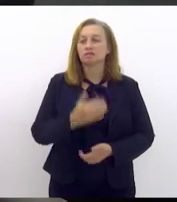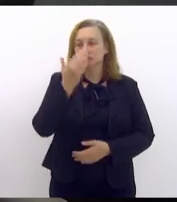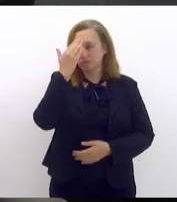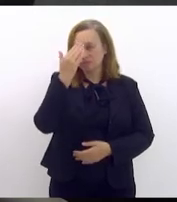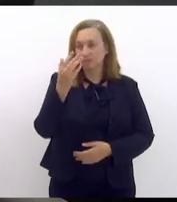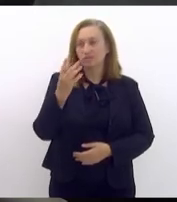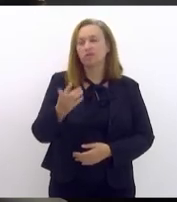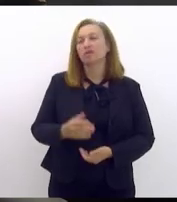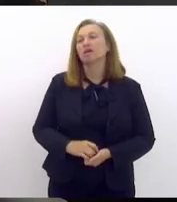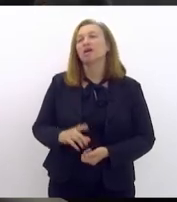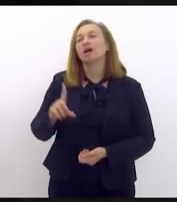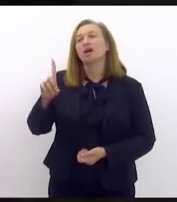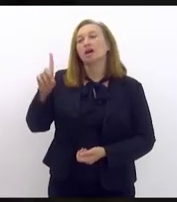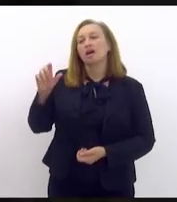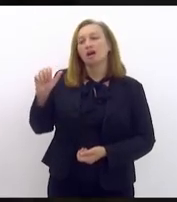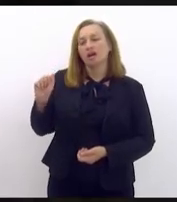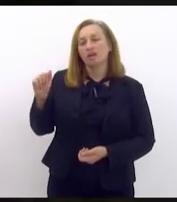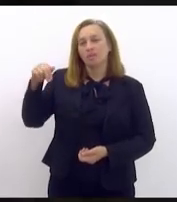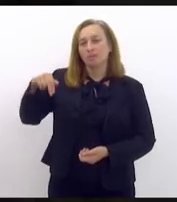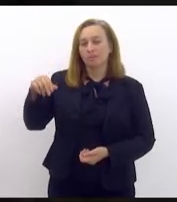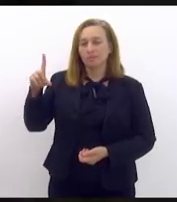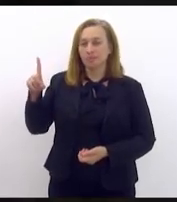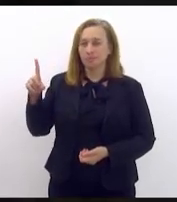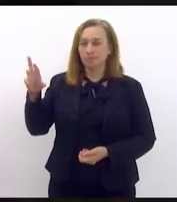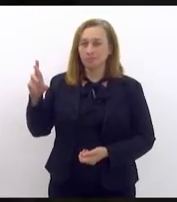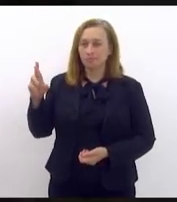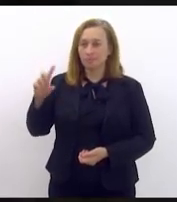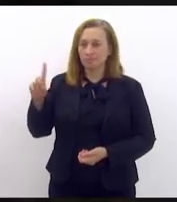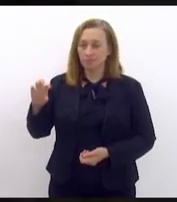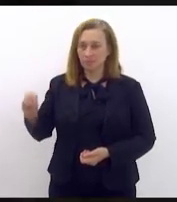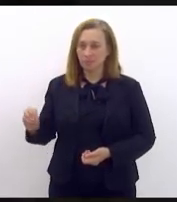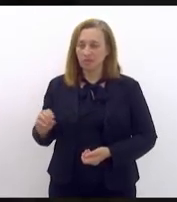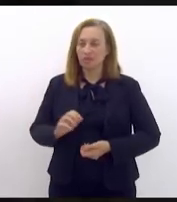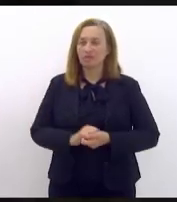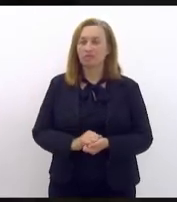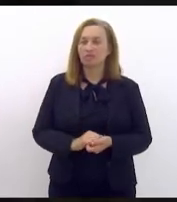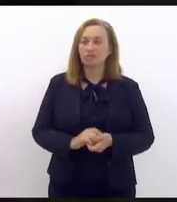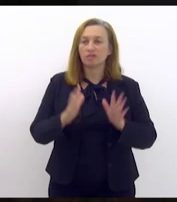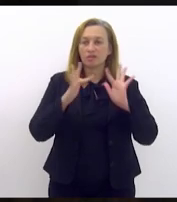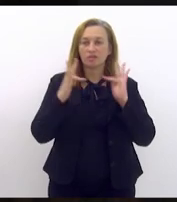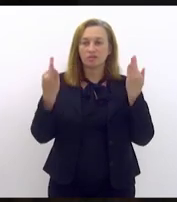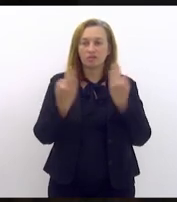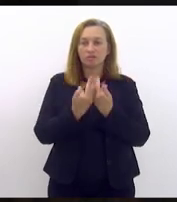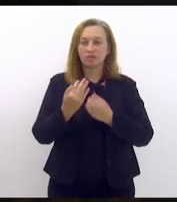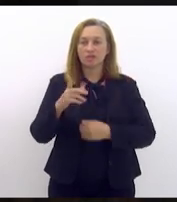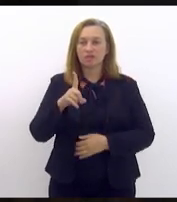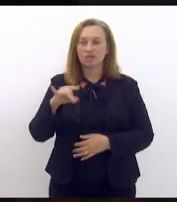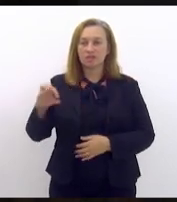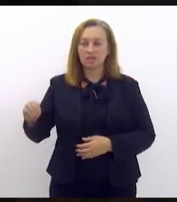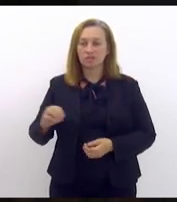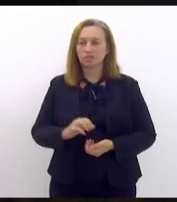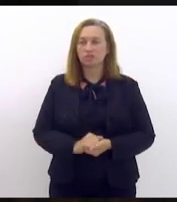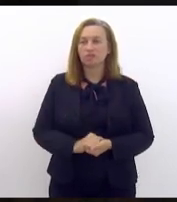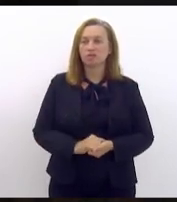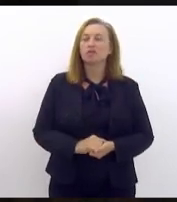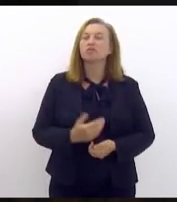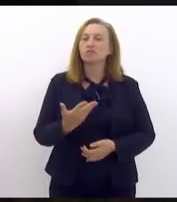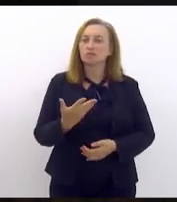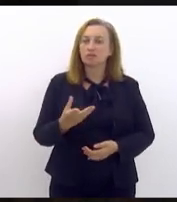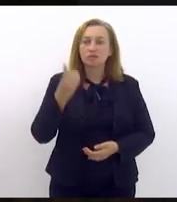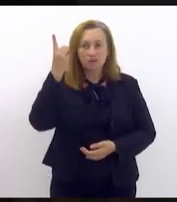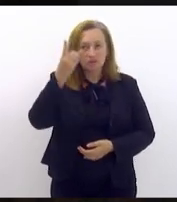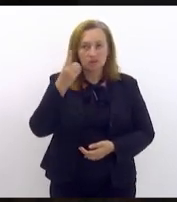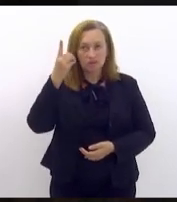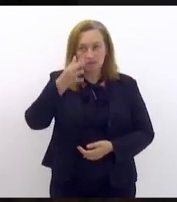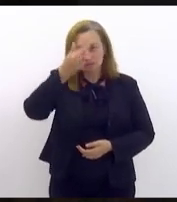bem representando aqui o parlamento aqui, família André Siciliano. Nosso nobre deputado